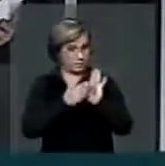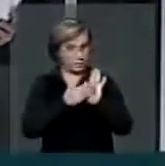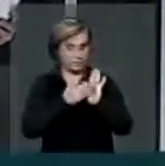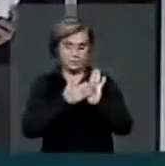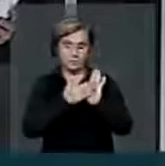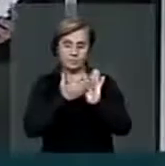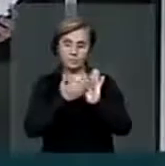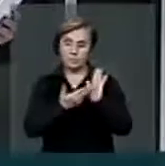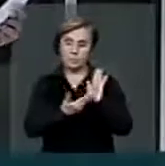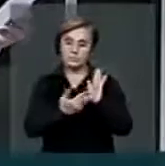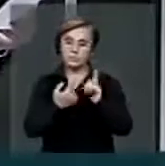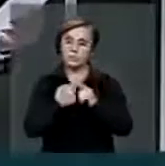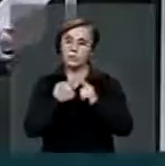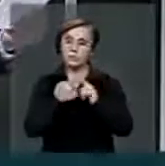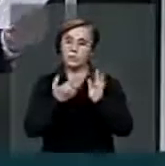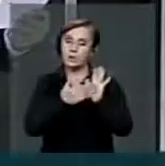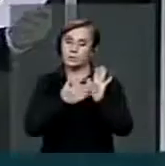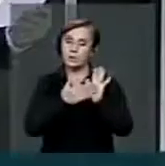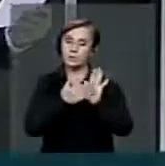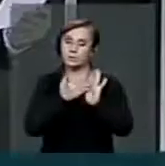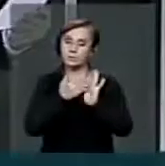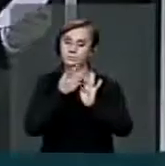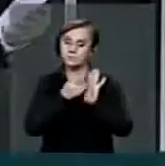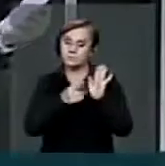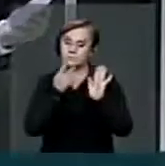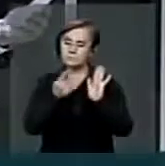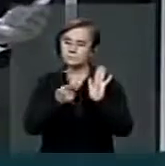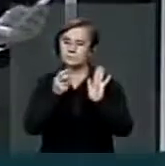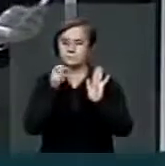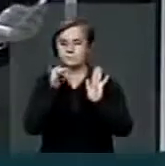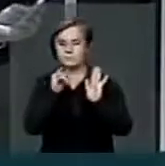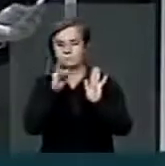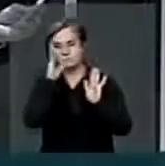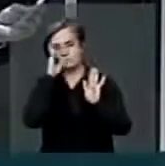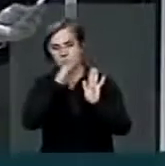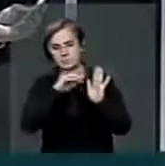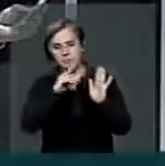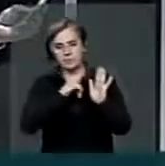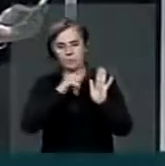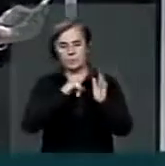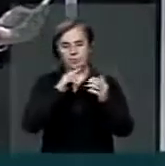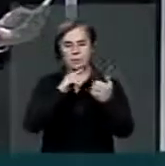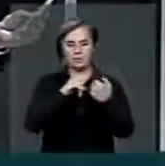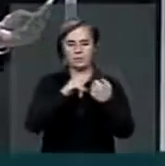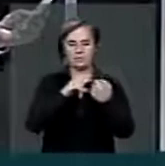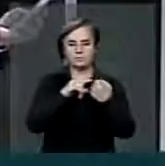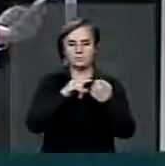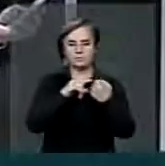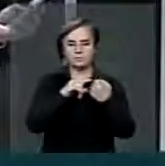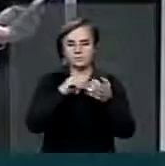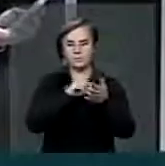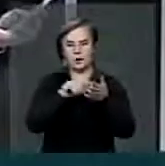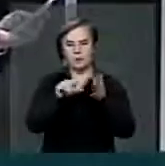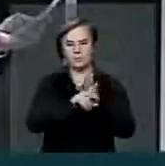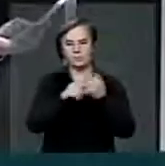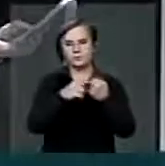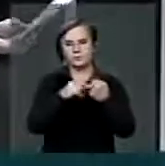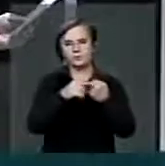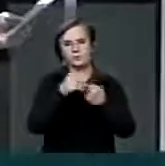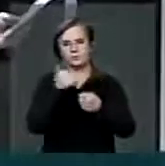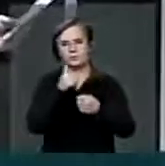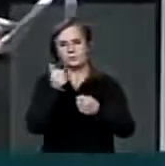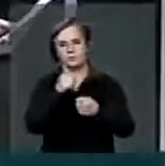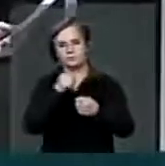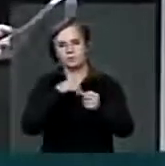porque este aqui diz o seguinte: se o crime previsto no caput do artigo parágrafo 1º for cometido